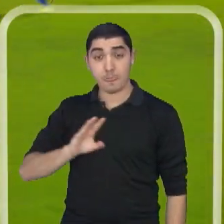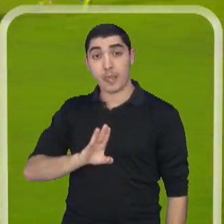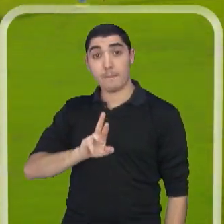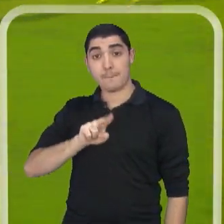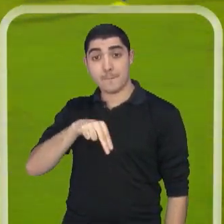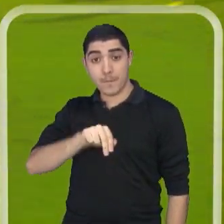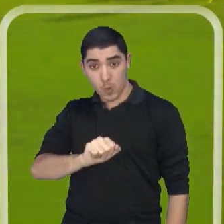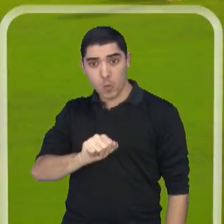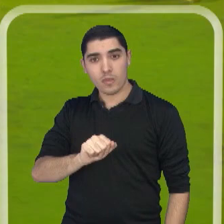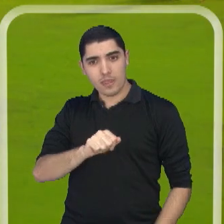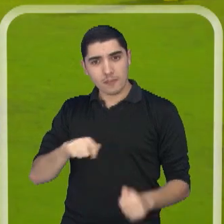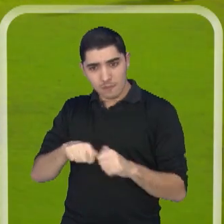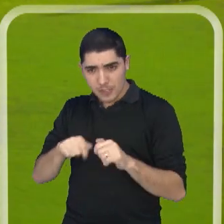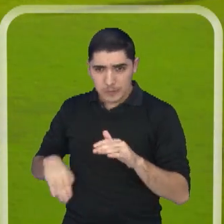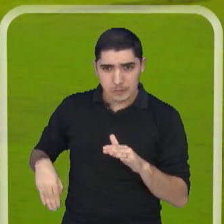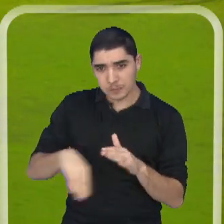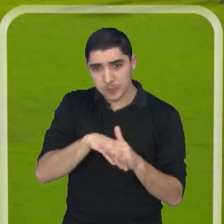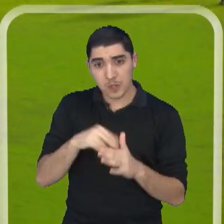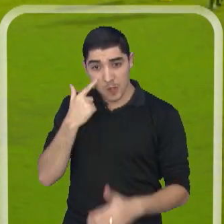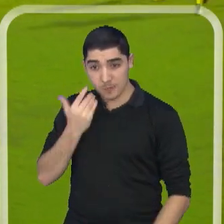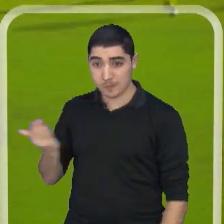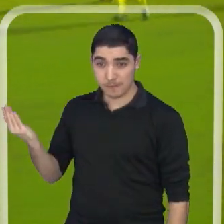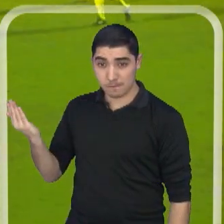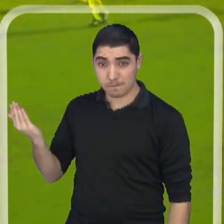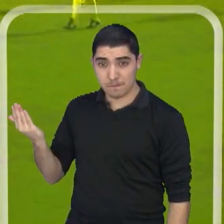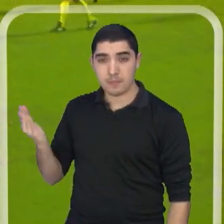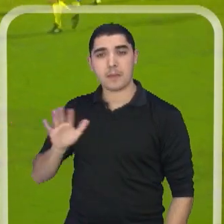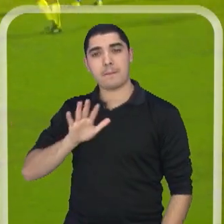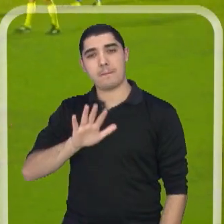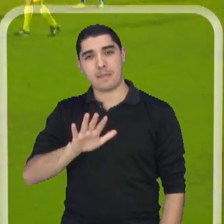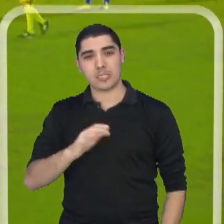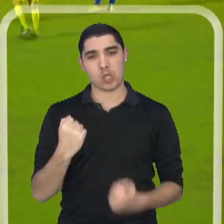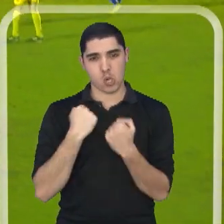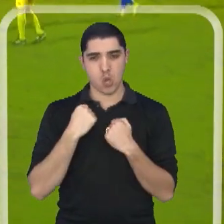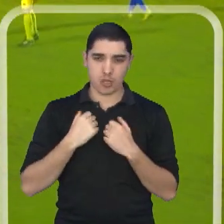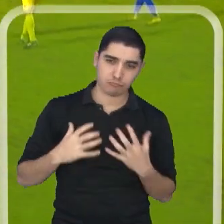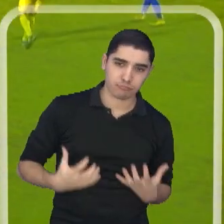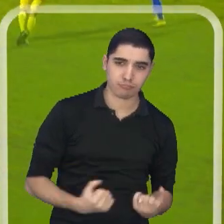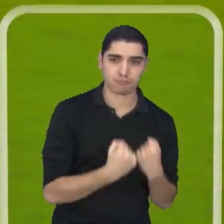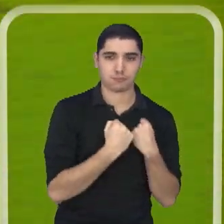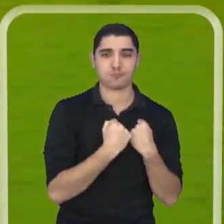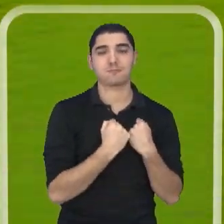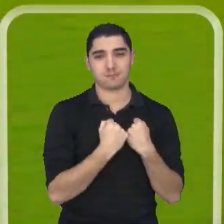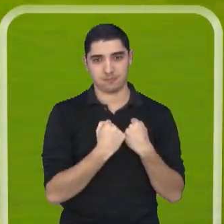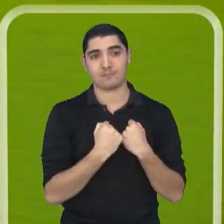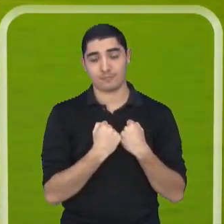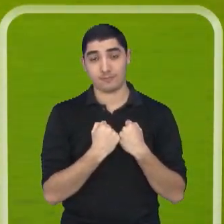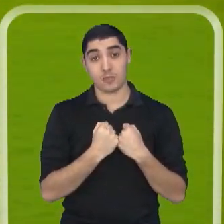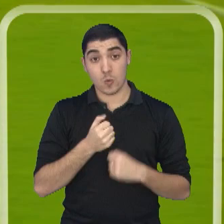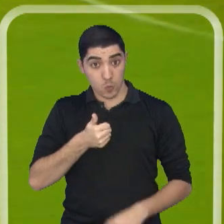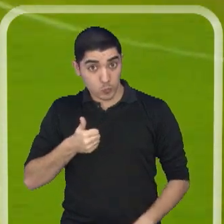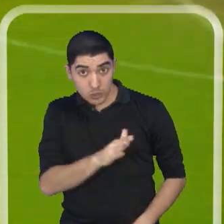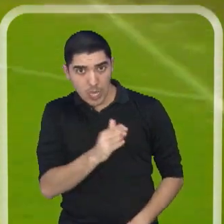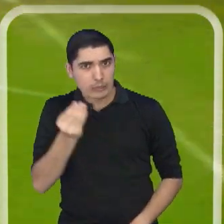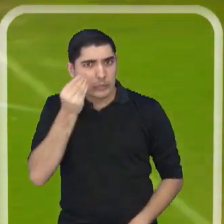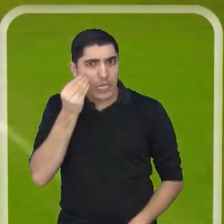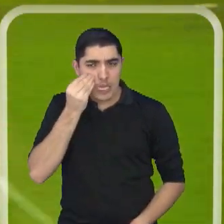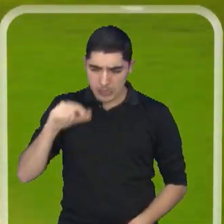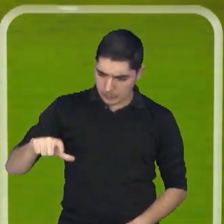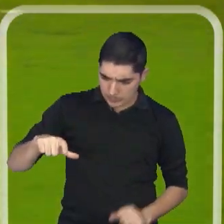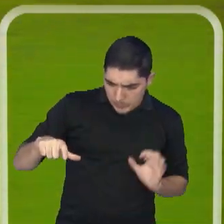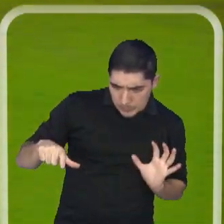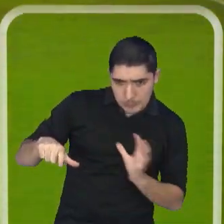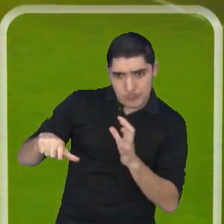recebeu na entrada da área e finalizou, mas em cima da goleira Camila. O Santos tentava responder